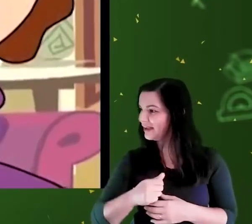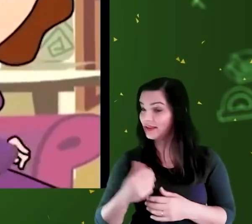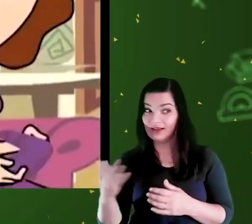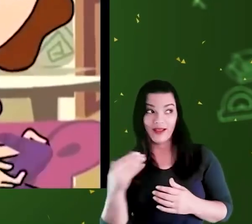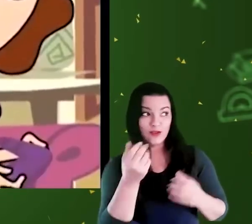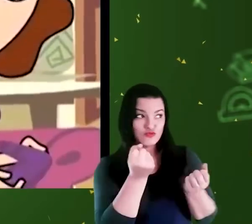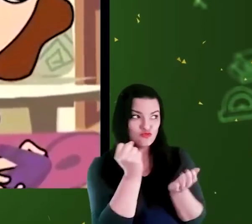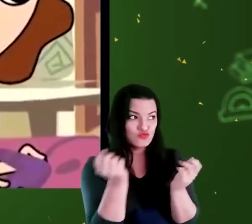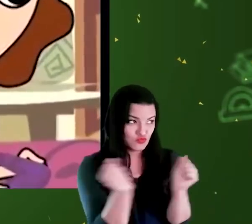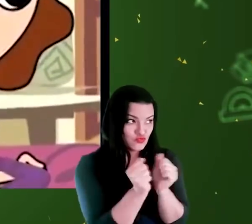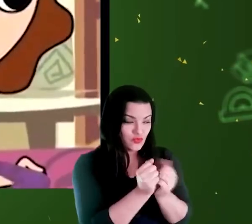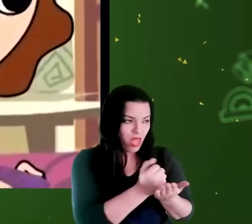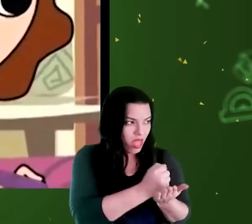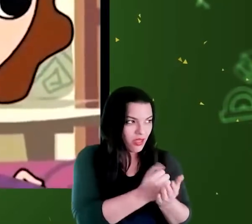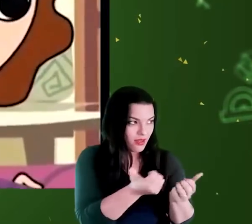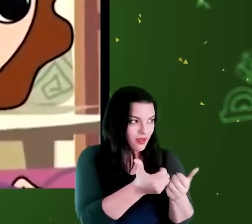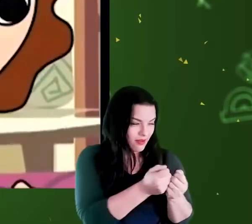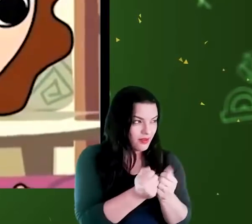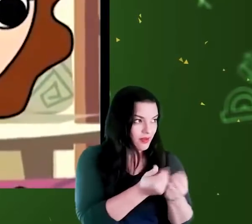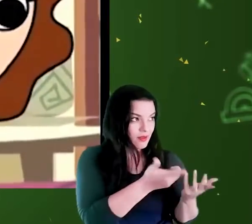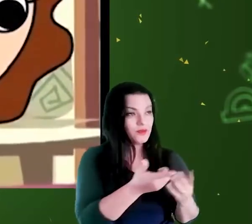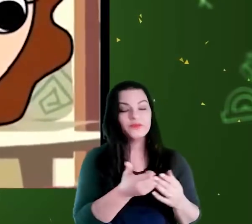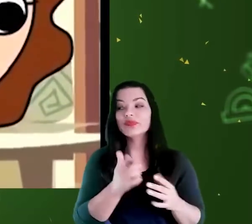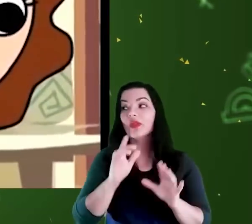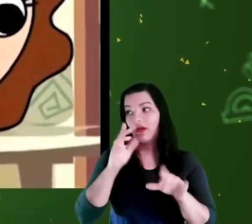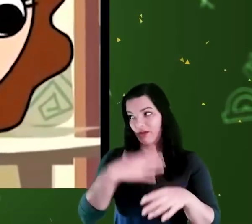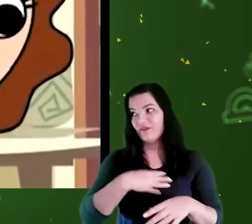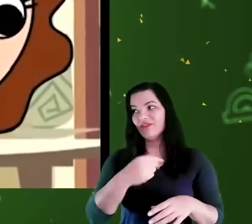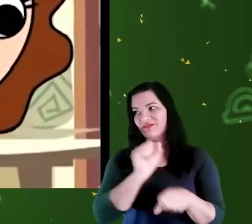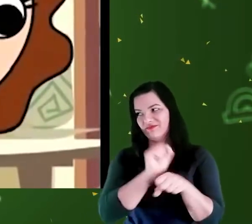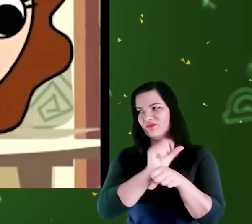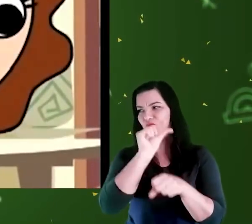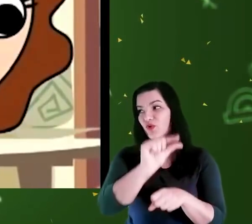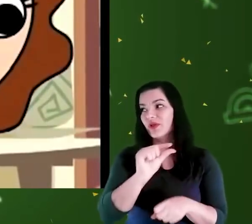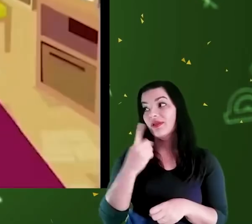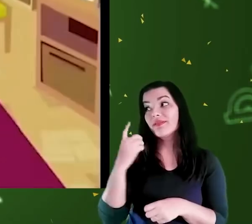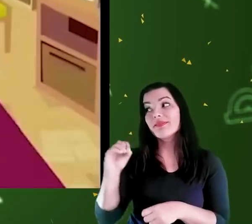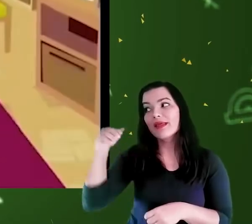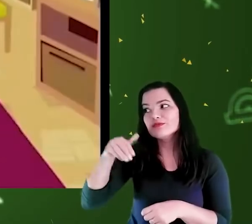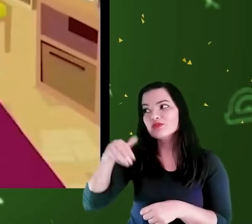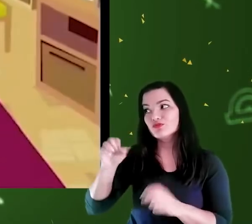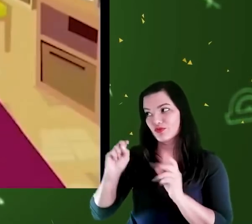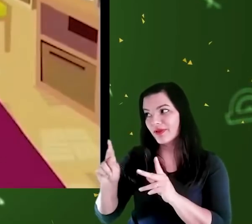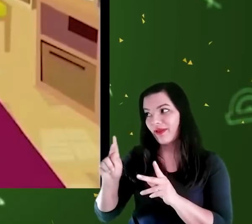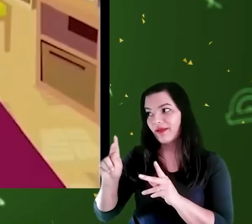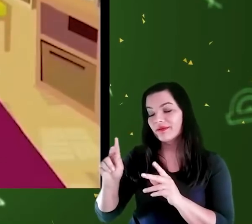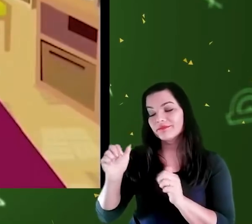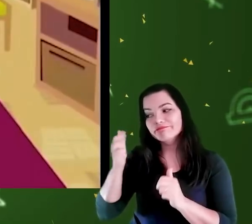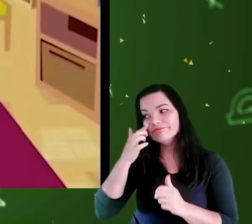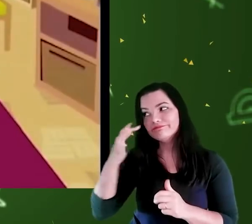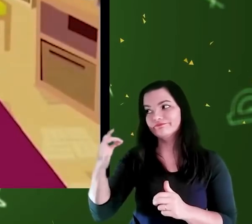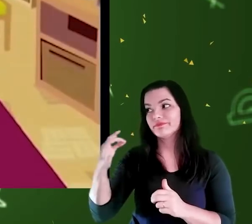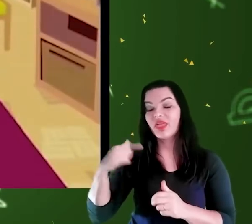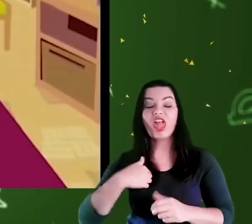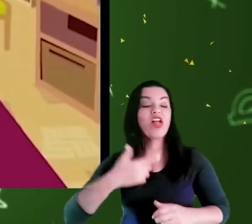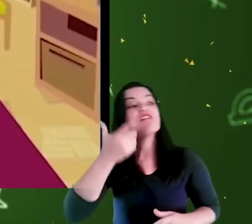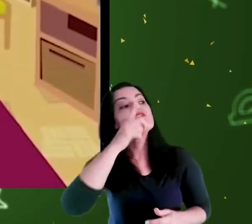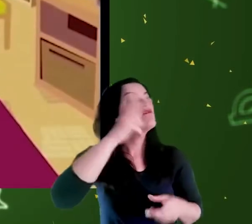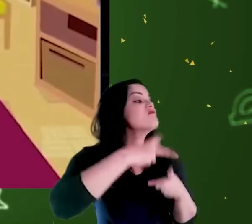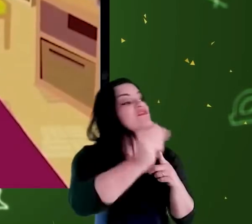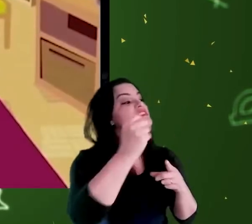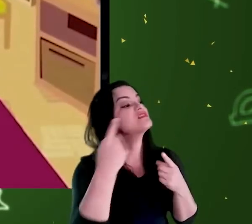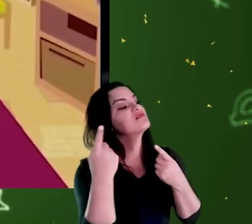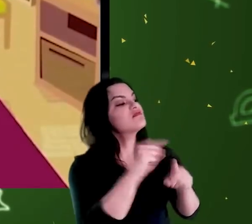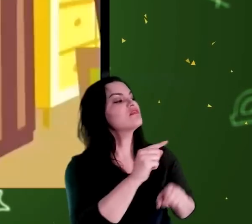fácil. Ah, e a Teca pode esperar uns minutinhos. Mas só 10 minutinhos, hein, Zé? Vambora. Eu ganho de você rapidinho. Ganha de